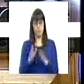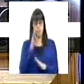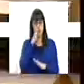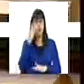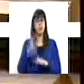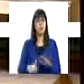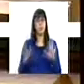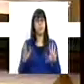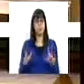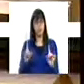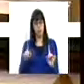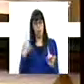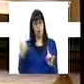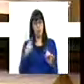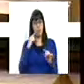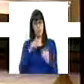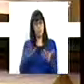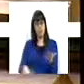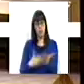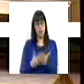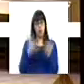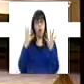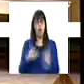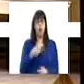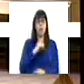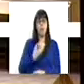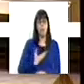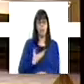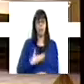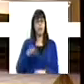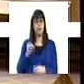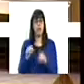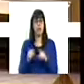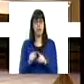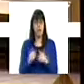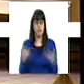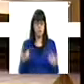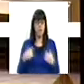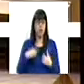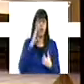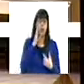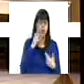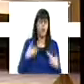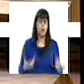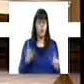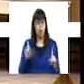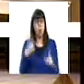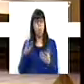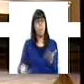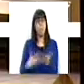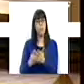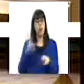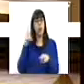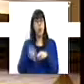se porventura estivéssemos perante uma proposta de orçamento do PSD e do CDS, aquilo que nós sabemos é que estaria a ser proposto